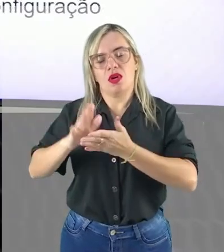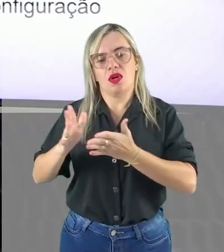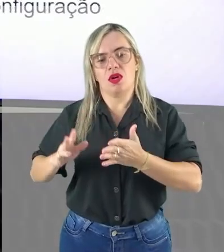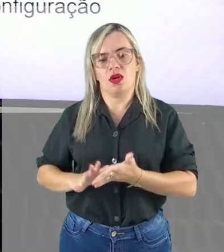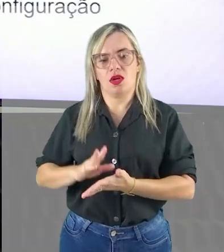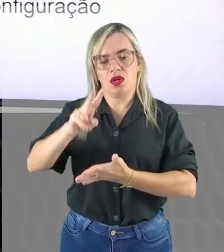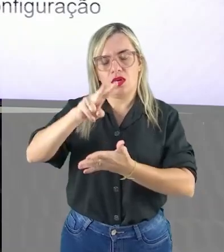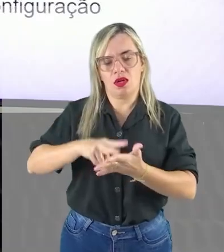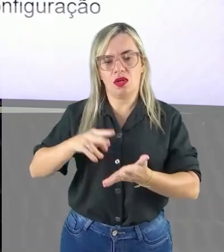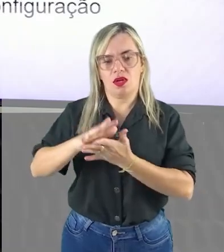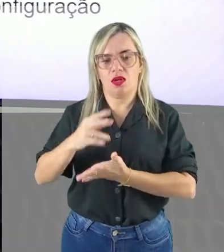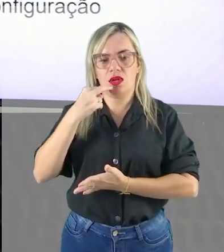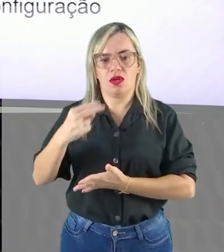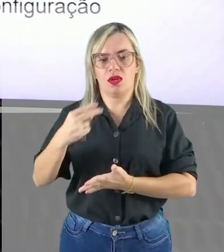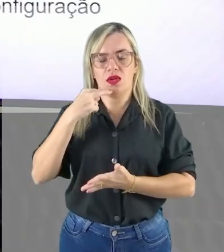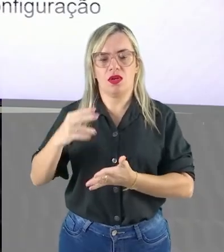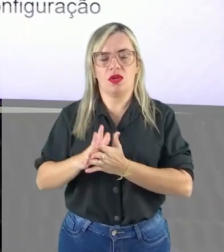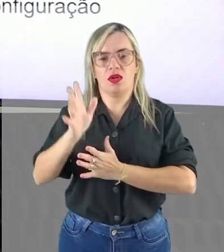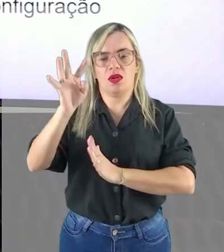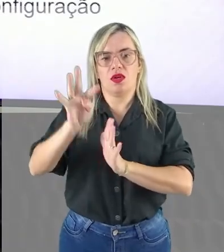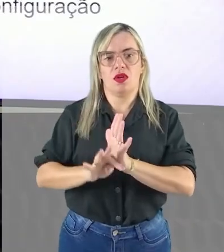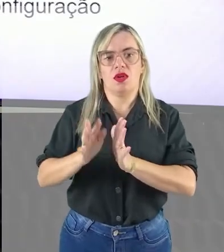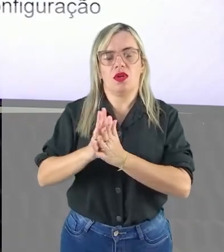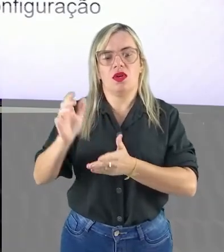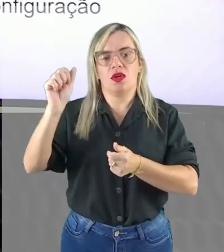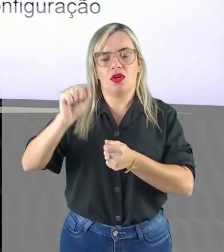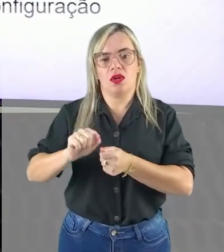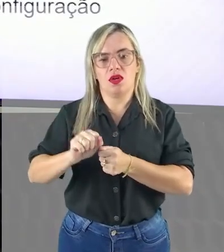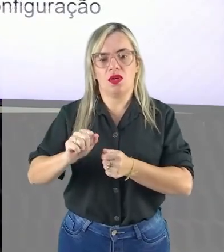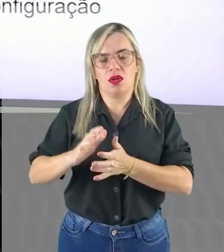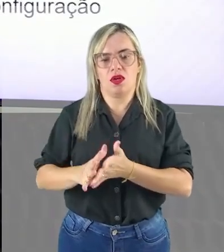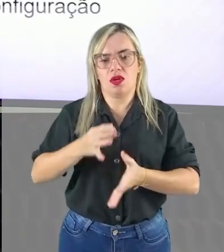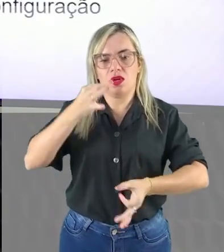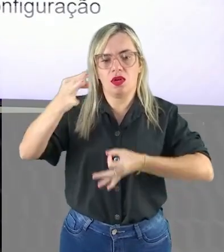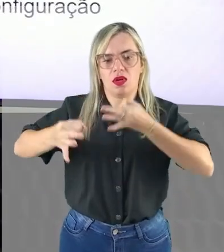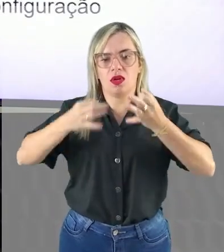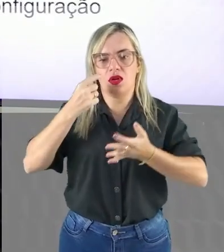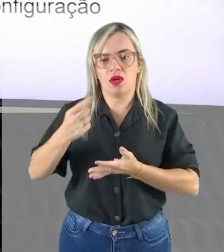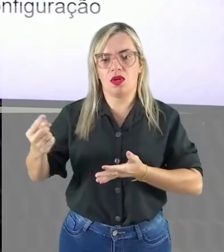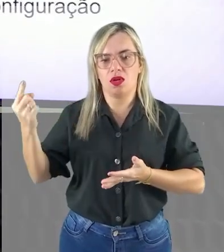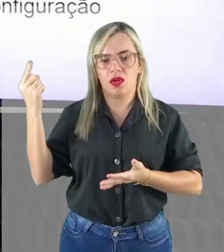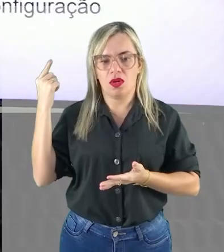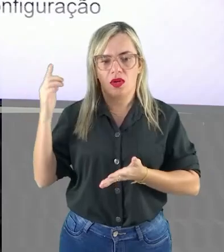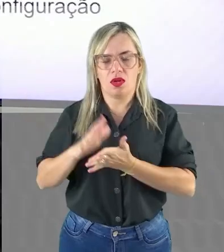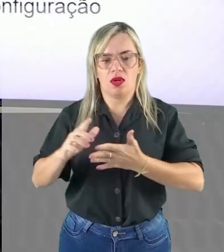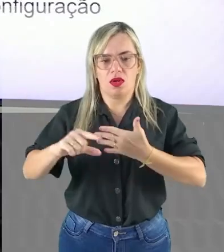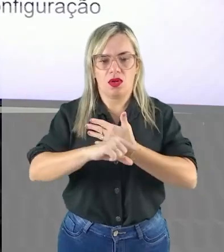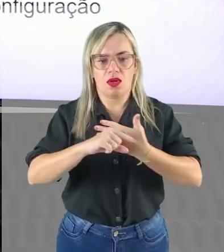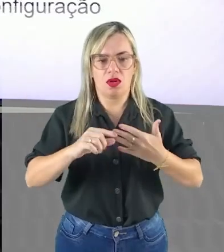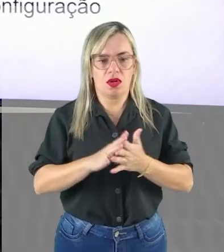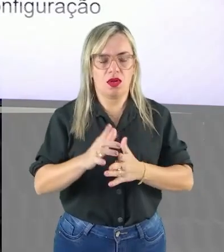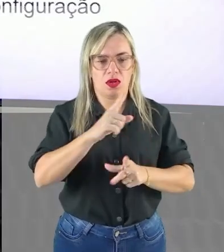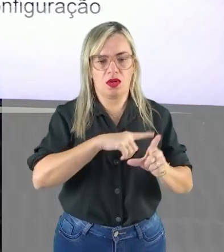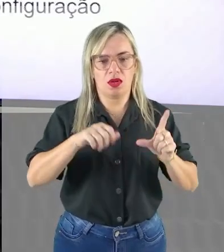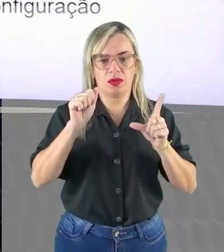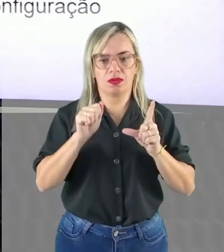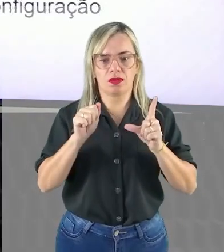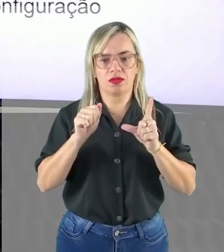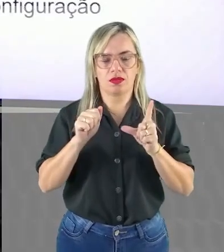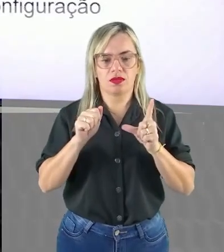né, do teu idioma. Então, no texto, o autor faz uma crítica ao ou a conhecimento das pessoas sobre as